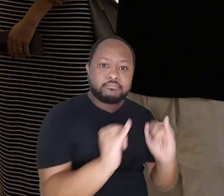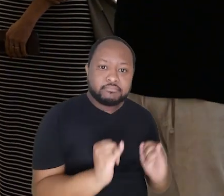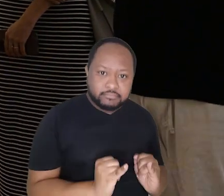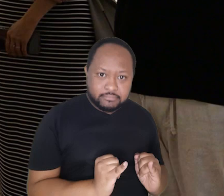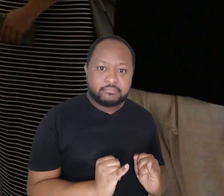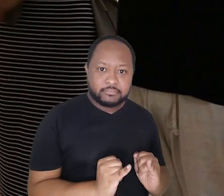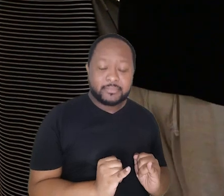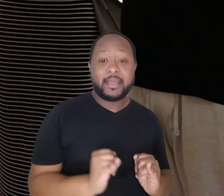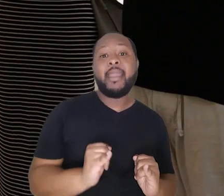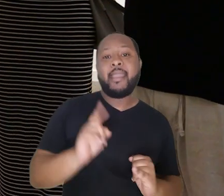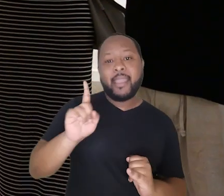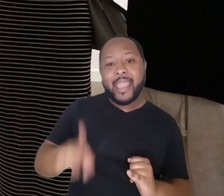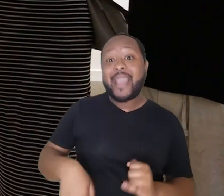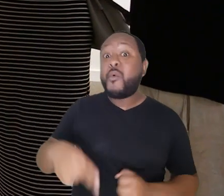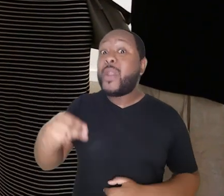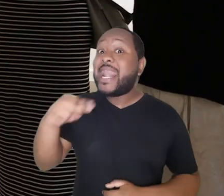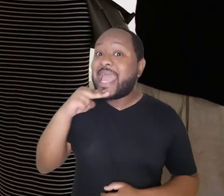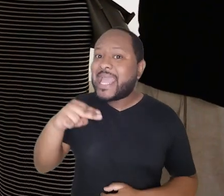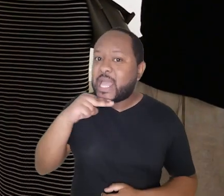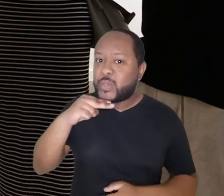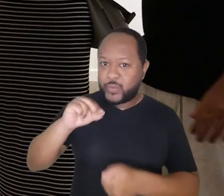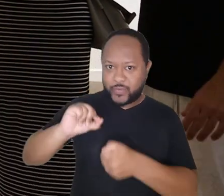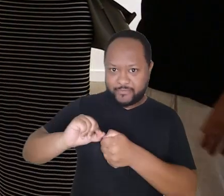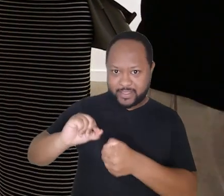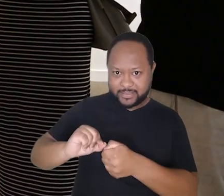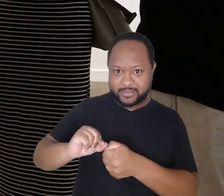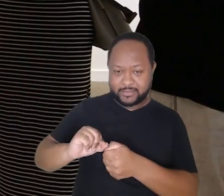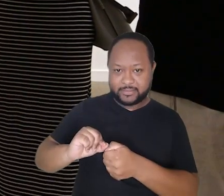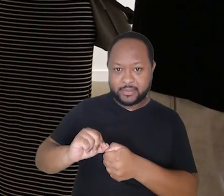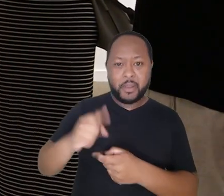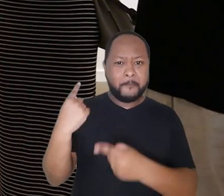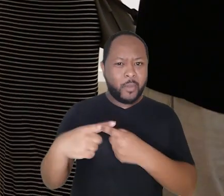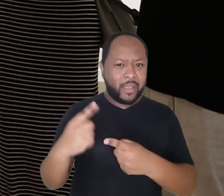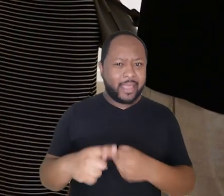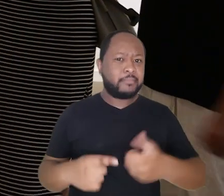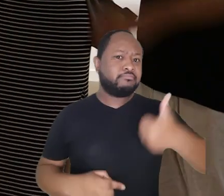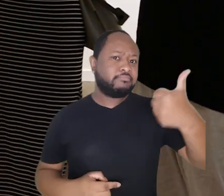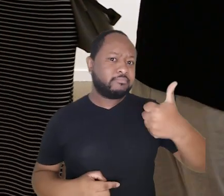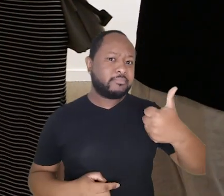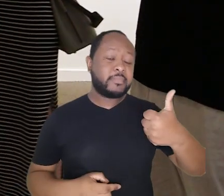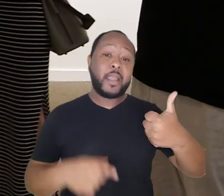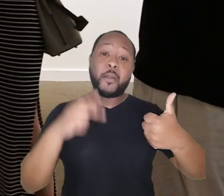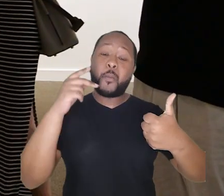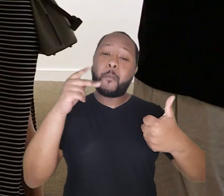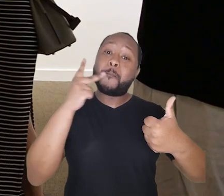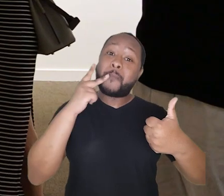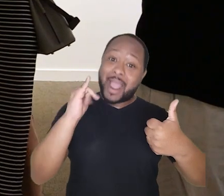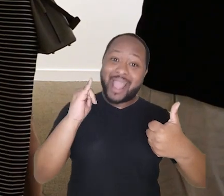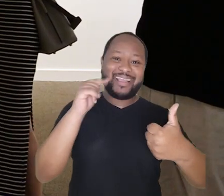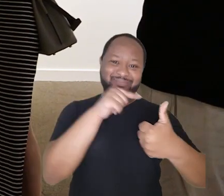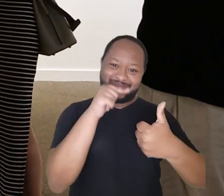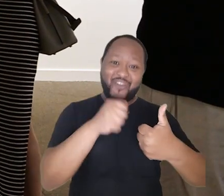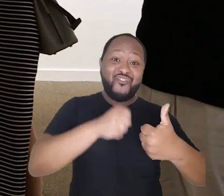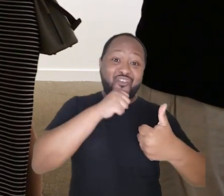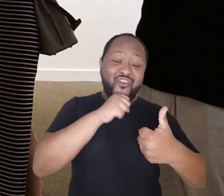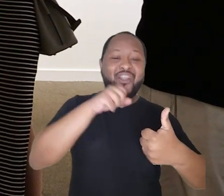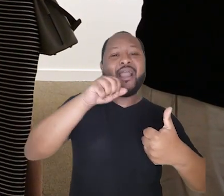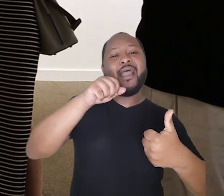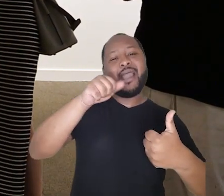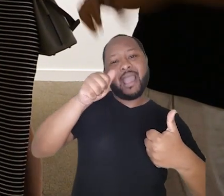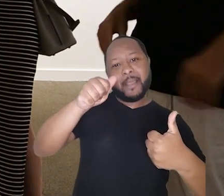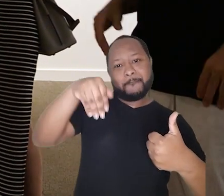feitas pelo Américo Neto. Porque na ordem nós temos o senhor Américo, Antônio Poteiro e o Américo